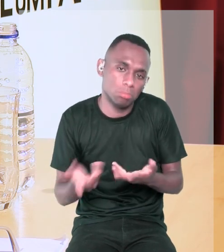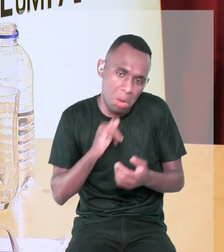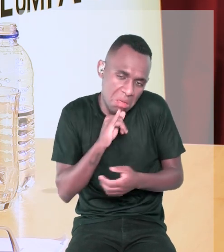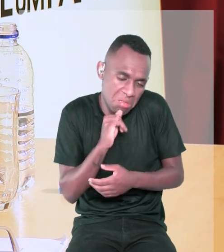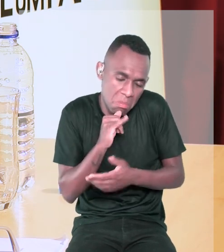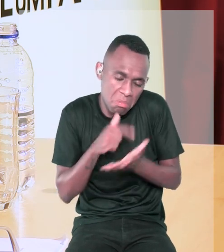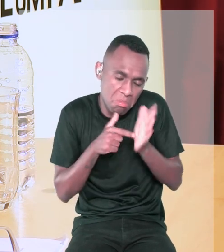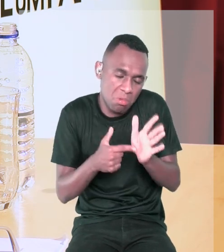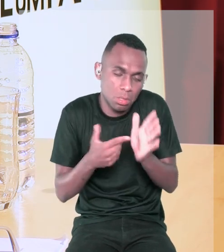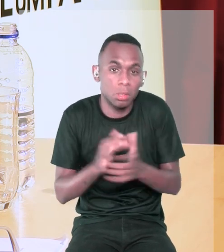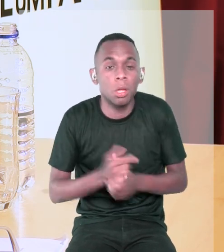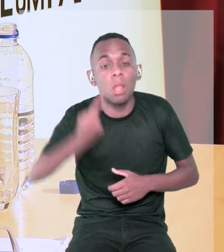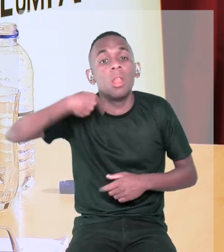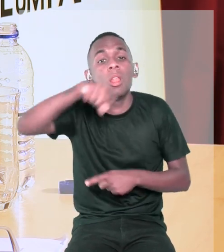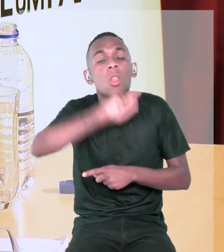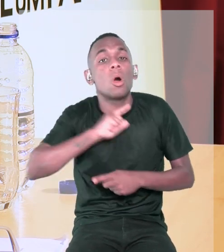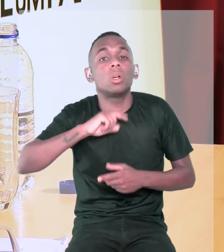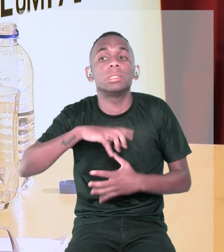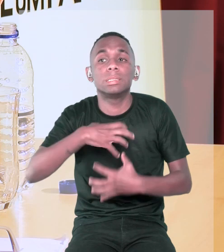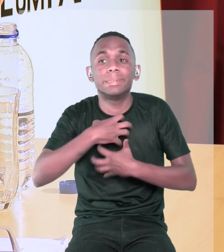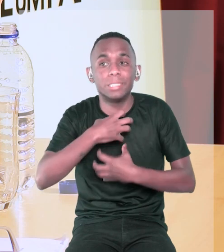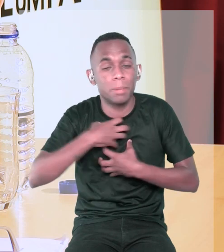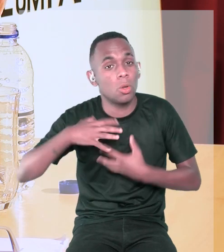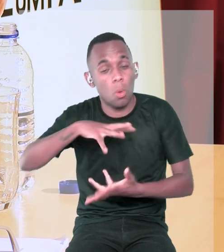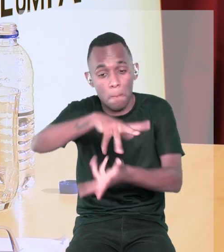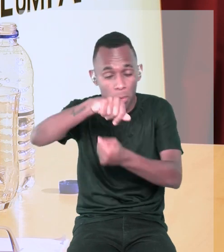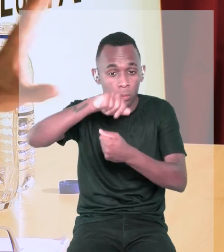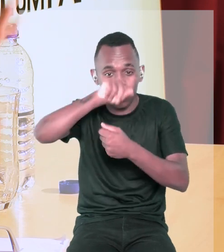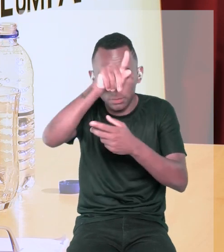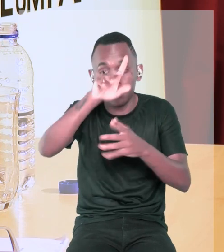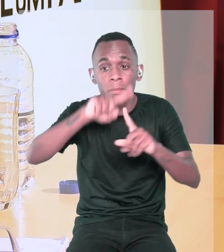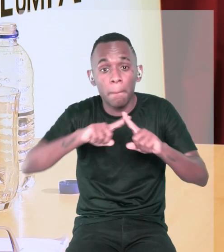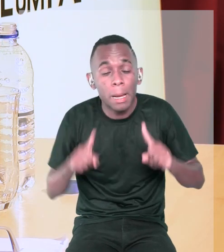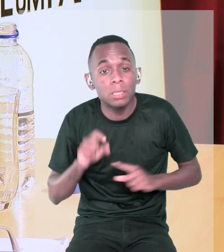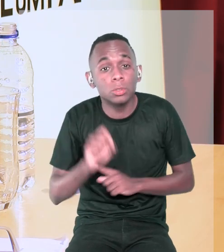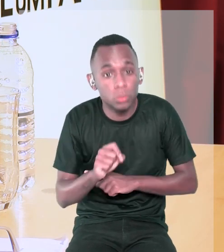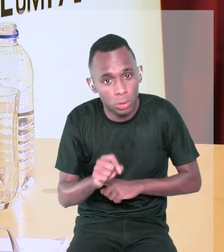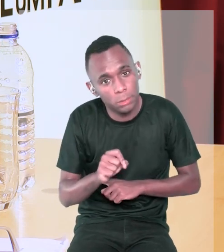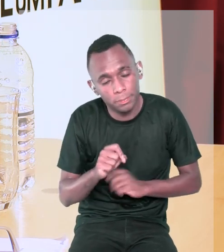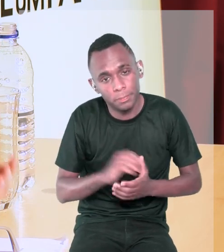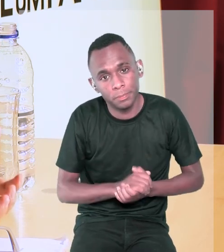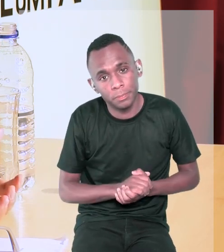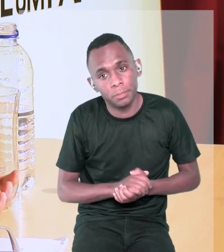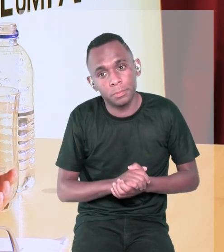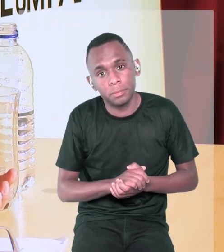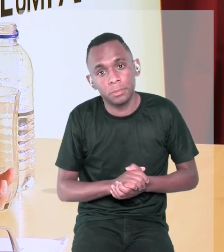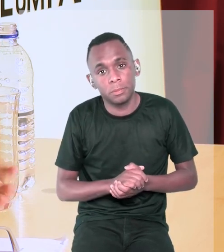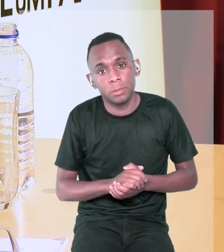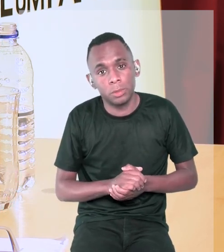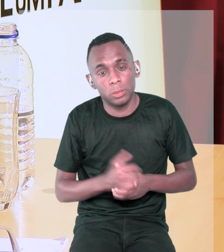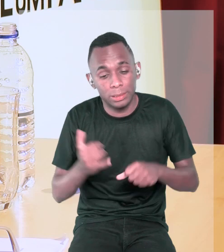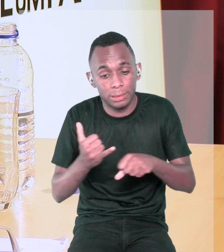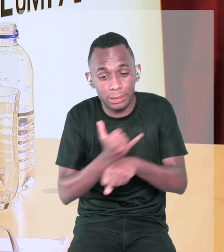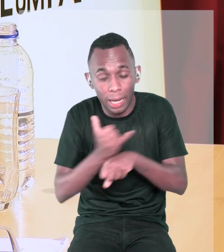modo que a técnica é estranhada e por isso pode ser pensada.